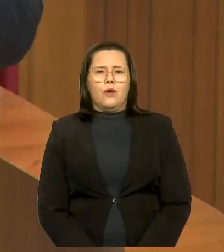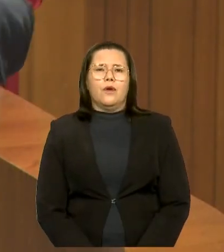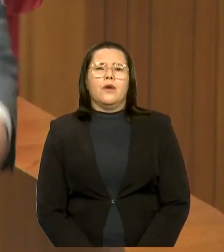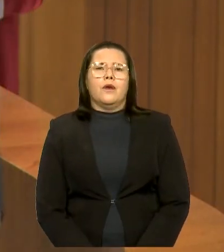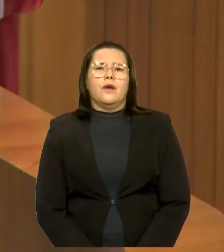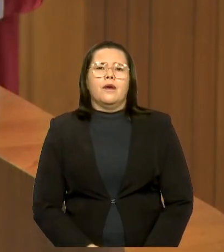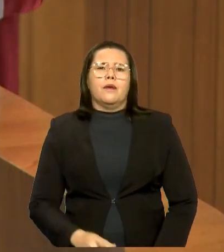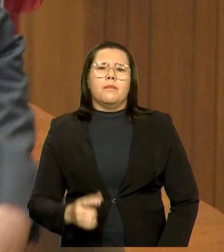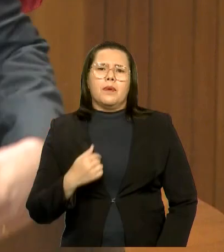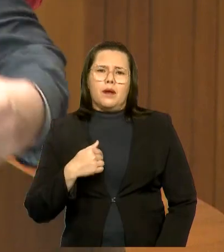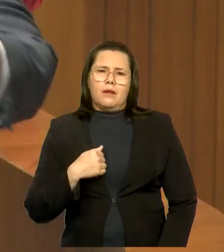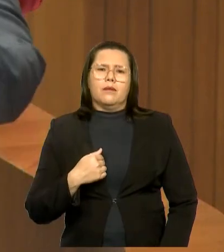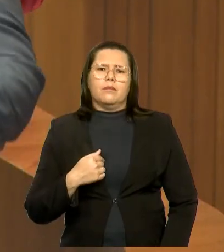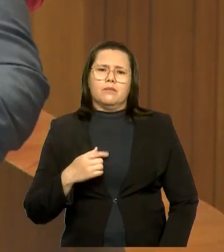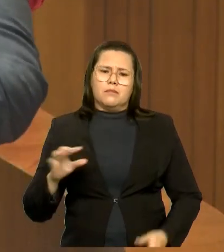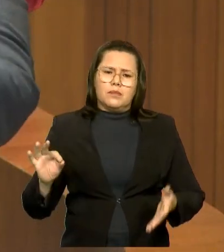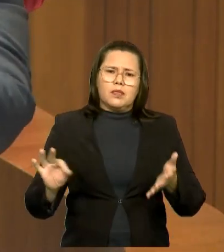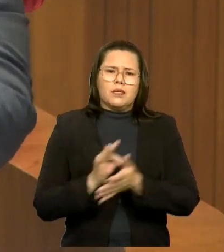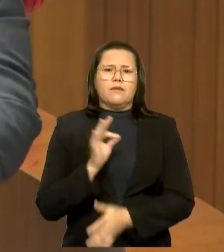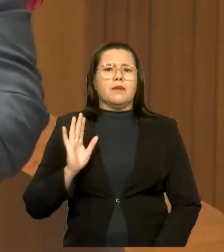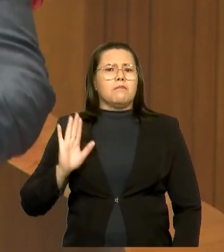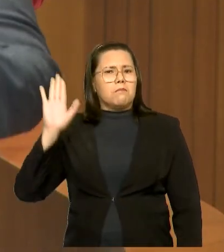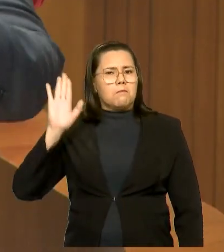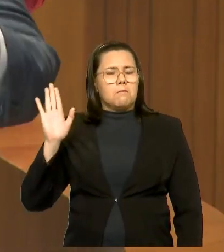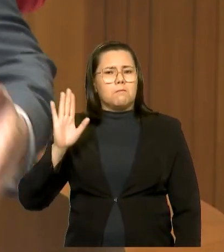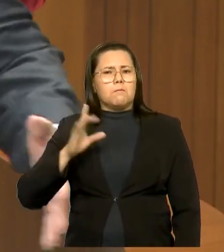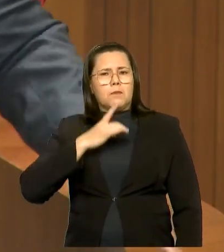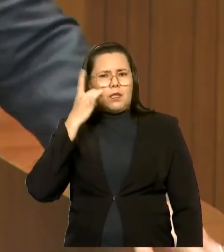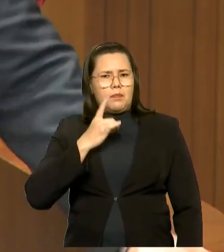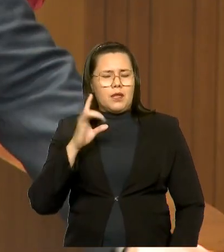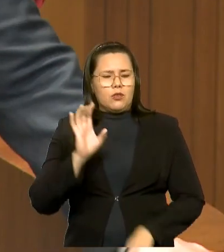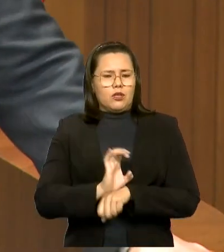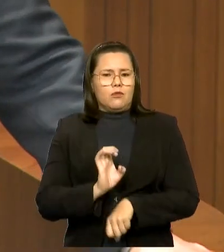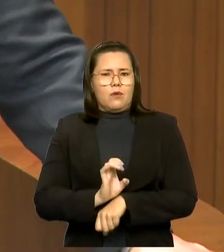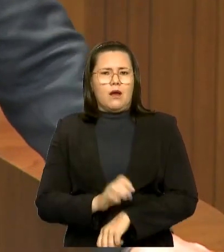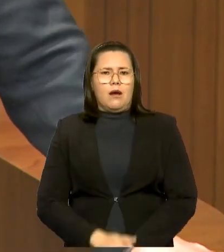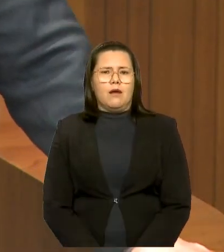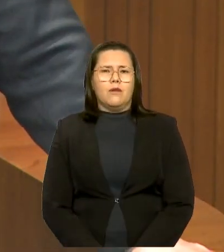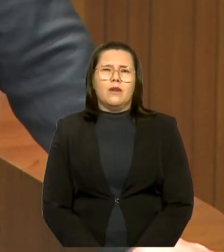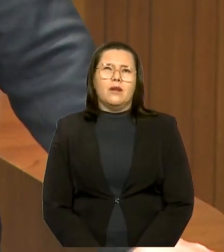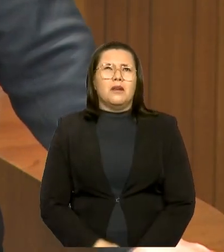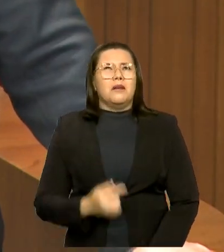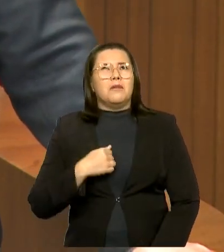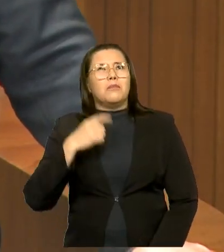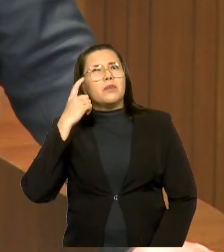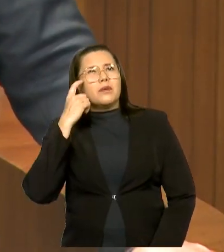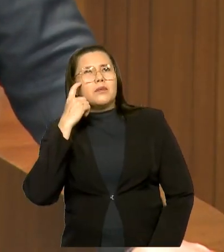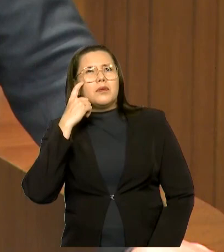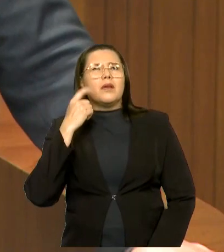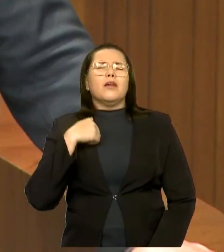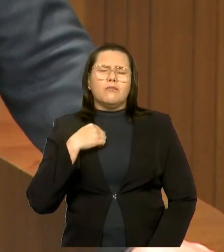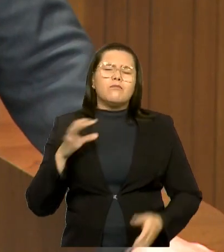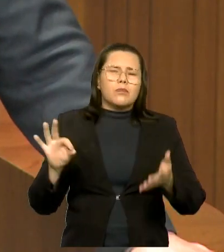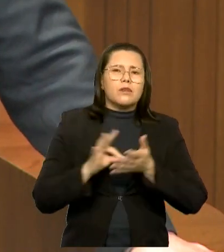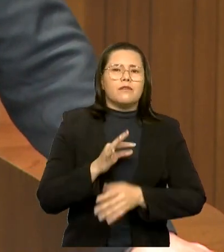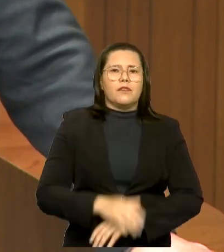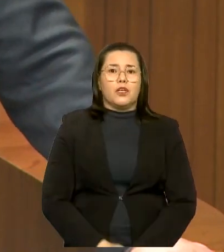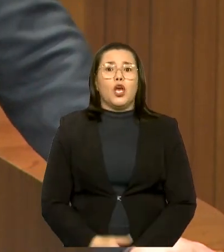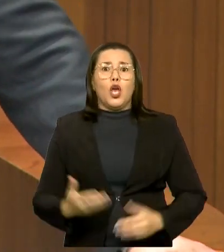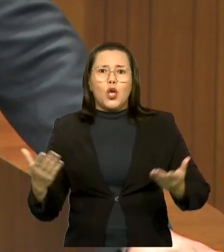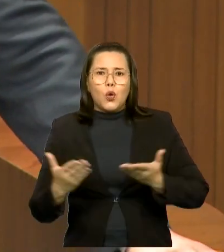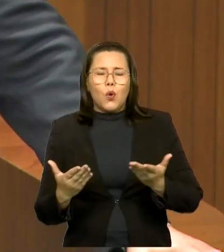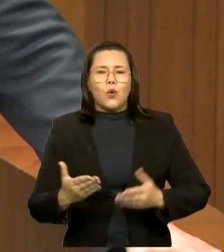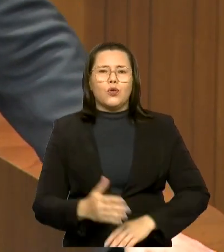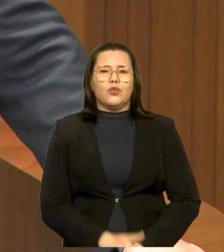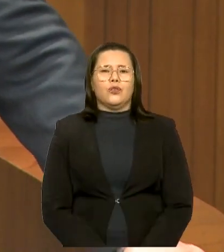e realmente me candidatei, e é por isso que estou aqui hoje, honrando o voto de cada um dos 43 mil maranhenses que confiaram